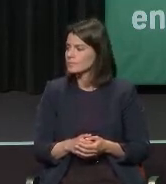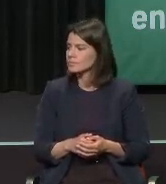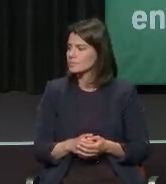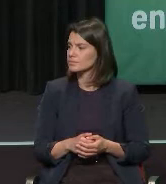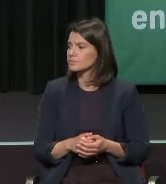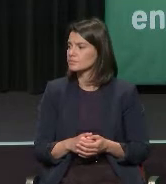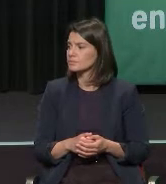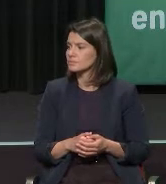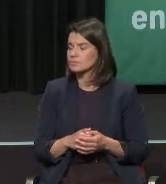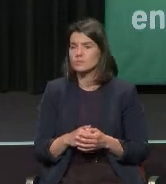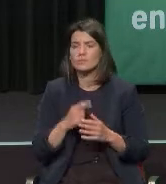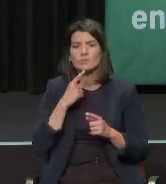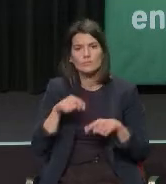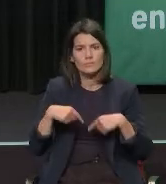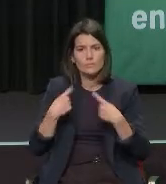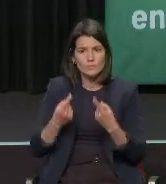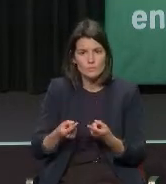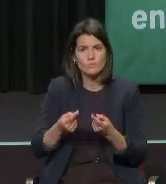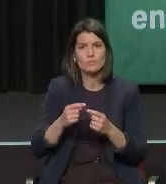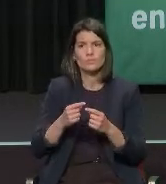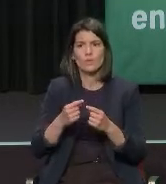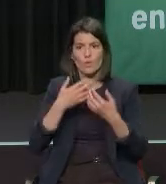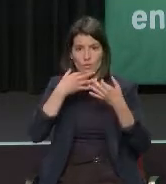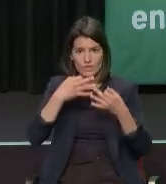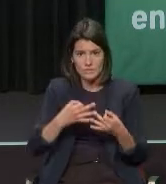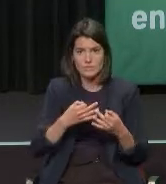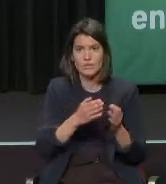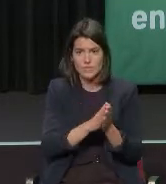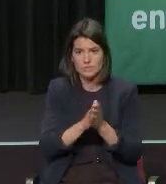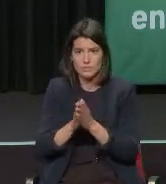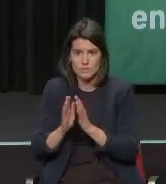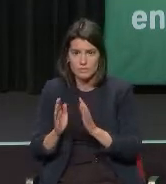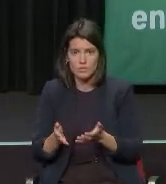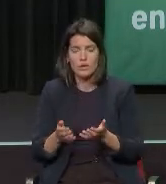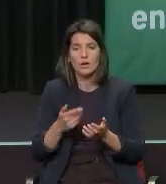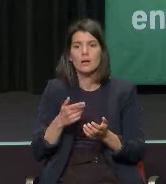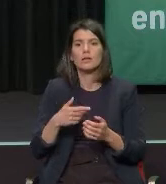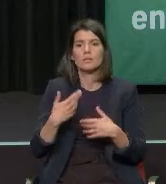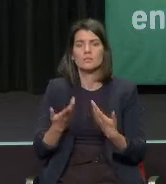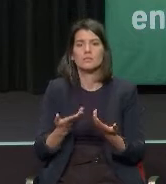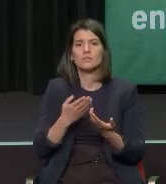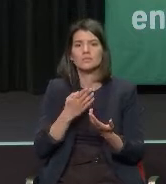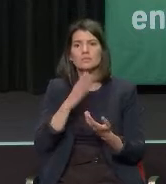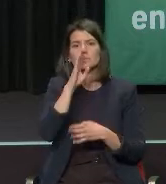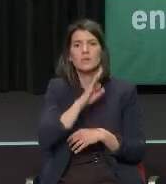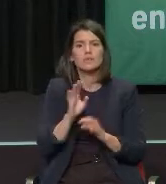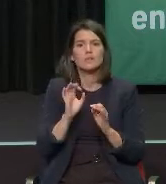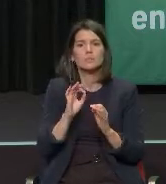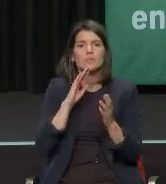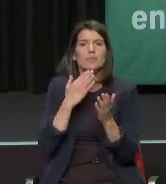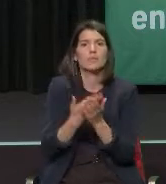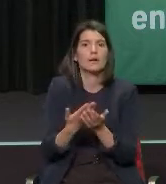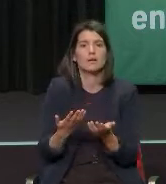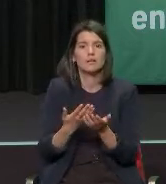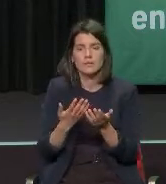Temos agora uma questão importante também. Após obtermos todas estas informações, quais é que serão os